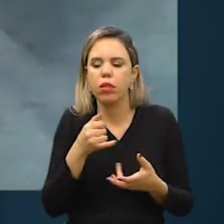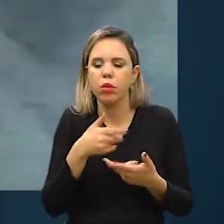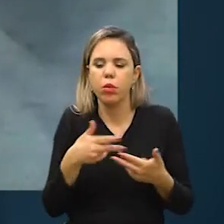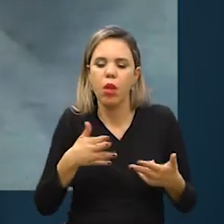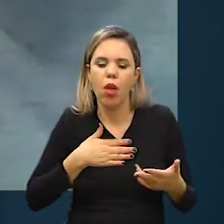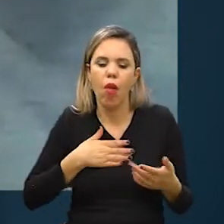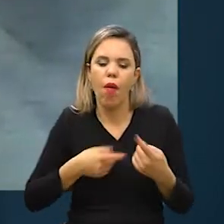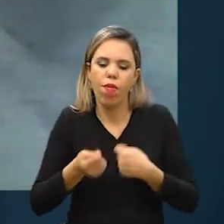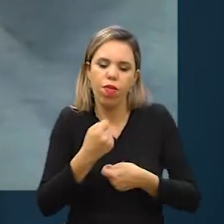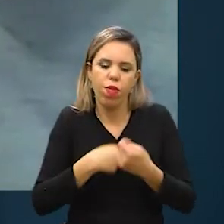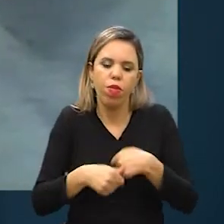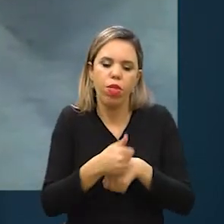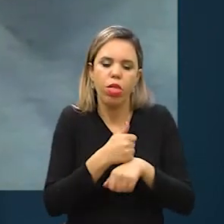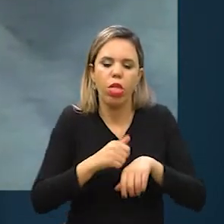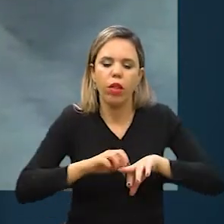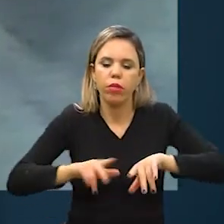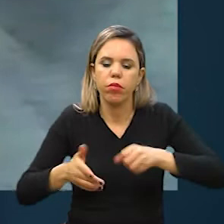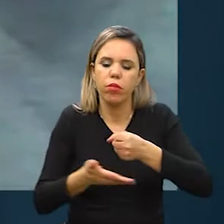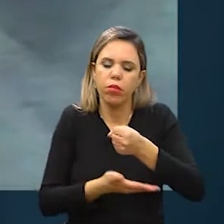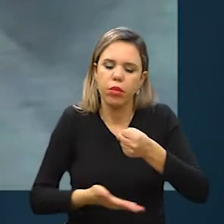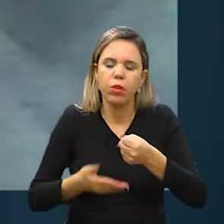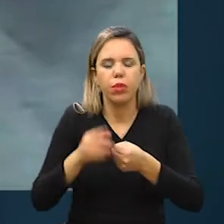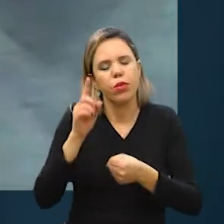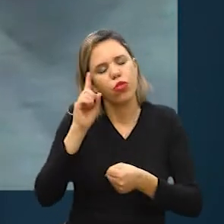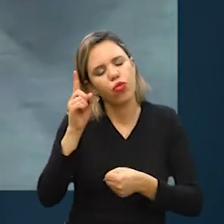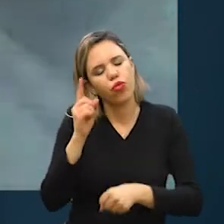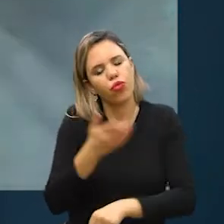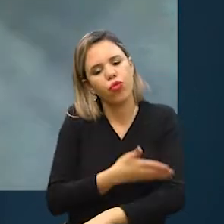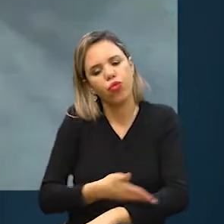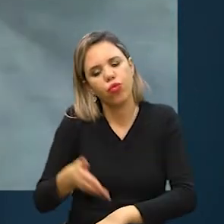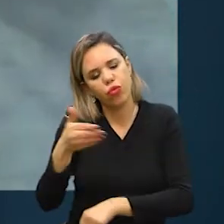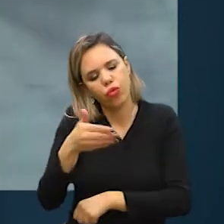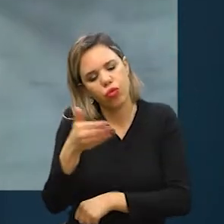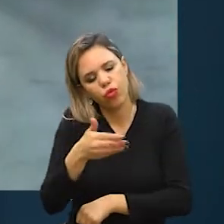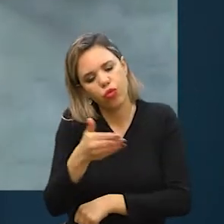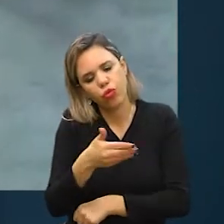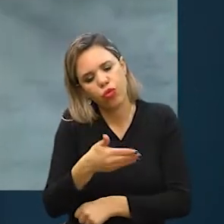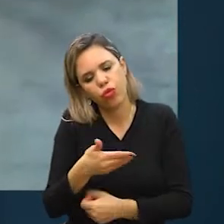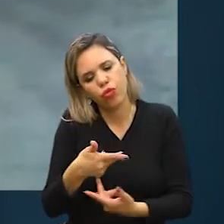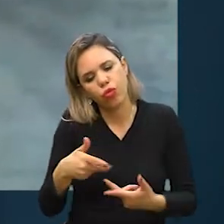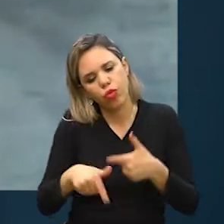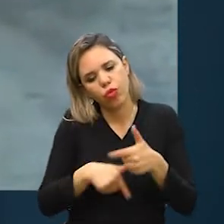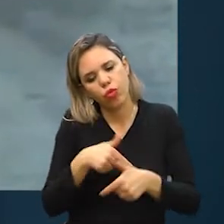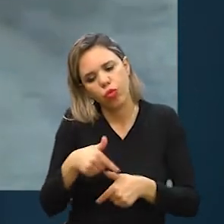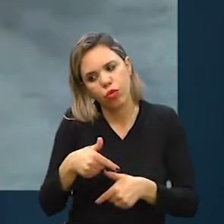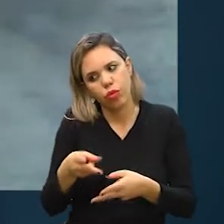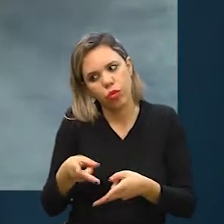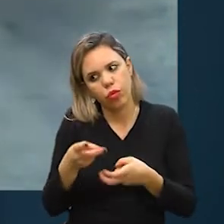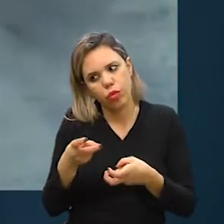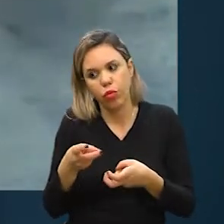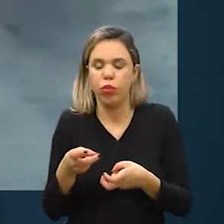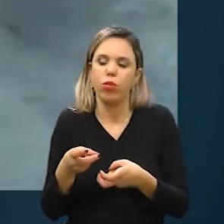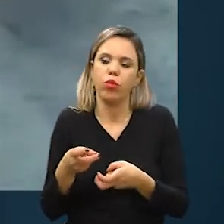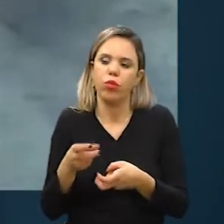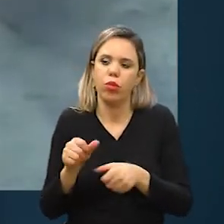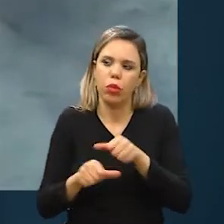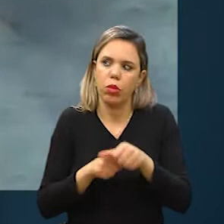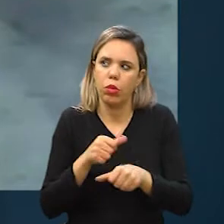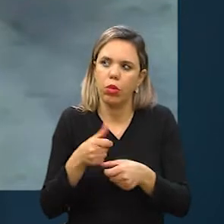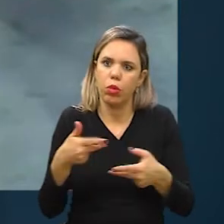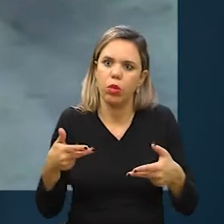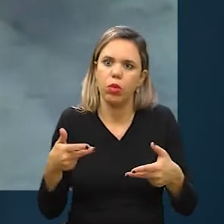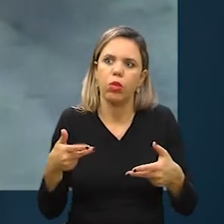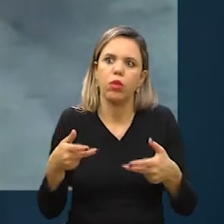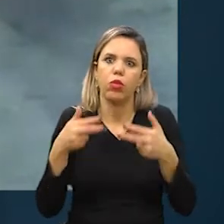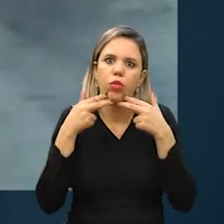estava saindo de lugar. Eu estava todo dia acostumado a ir naquele lugar com o meu queijo. Só que a hora que eu percebi, o queijo tinha